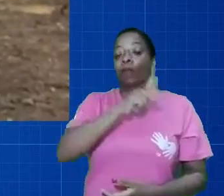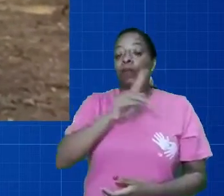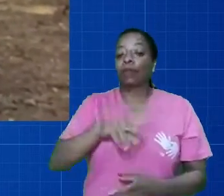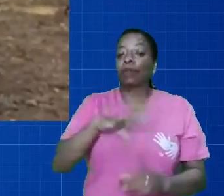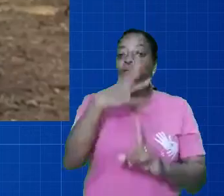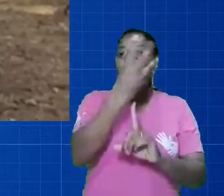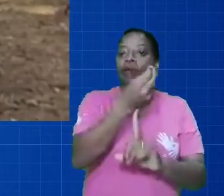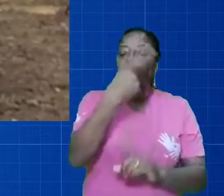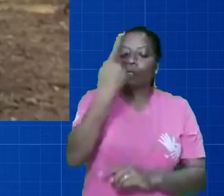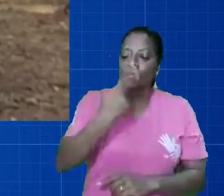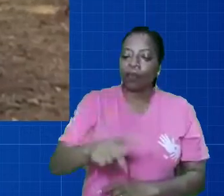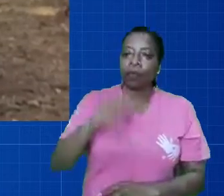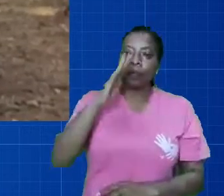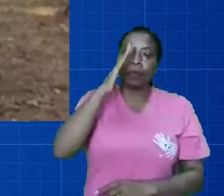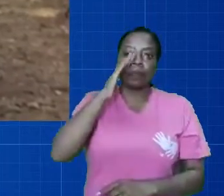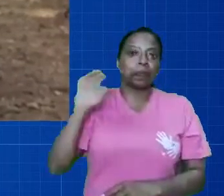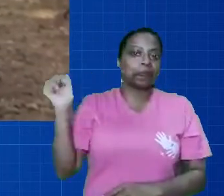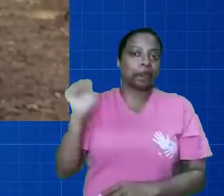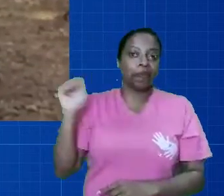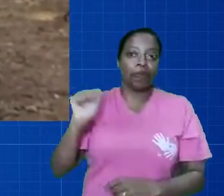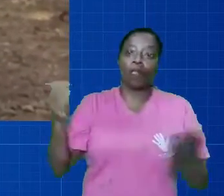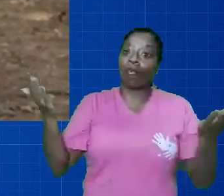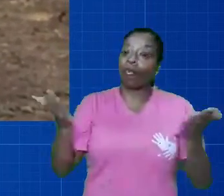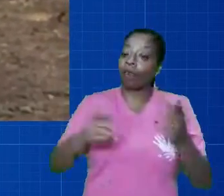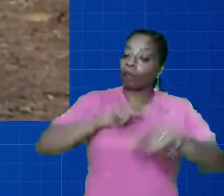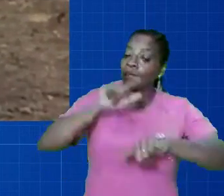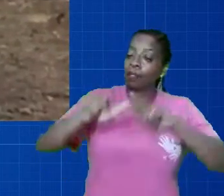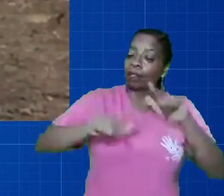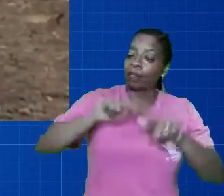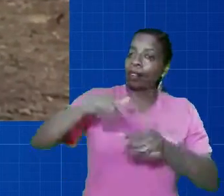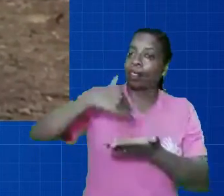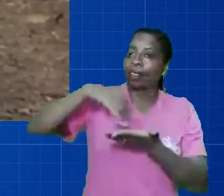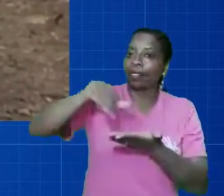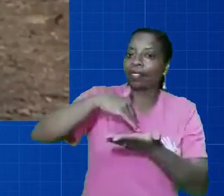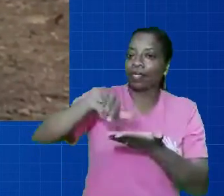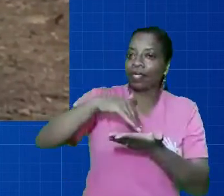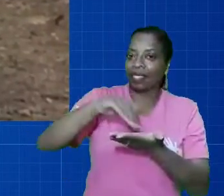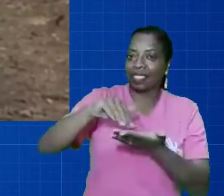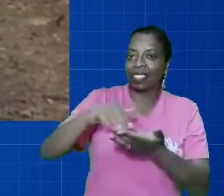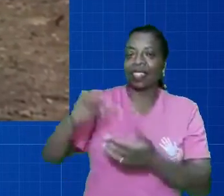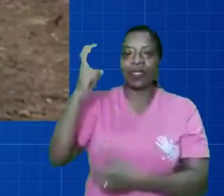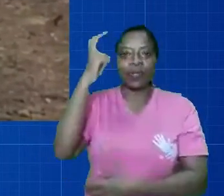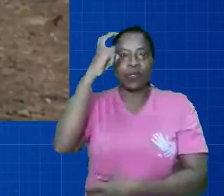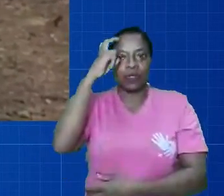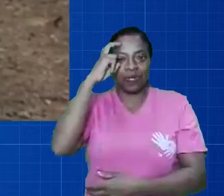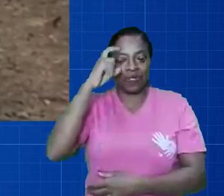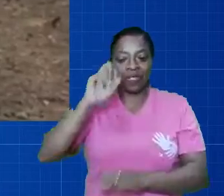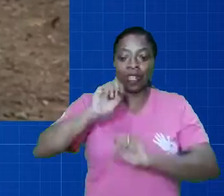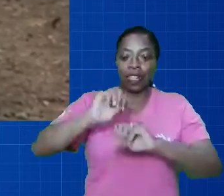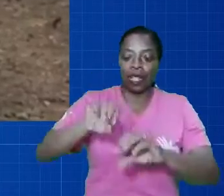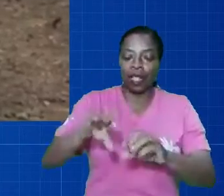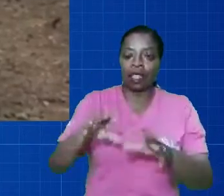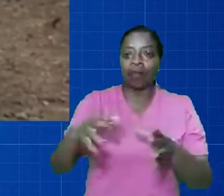de Cultura como professora de cerâmica, mas já tive uma passagem, né, no ano de 2013 a 2017